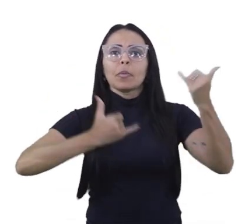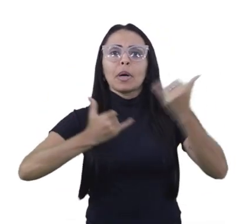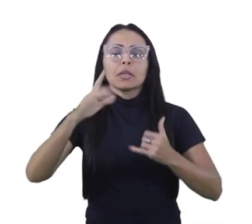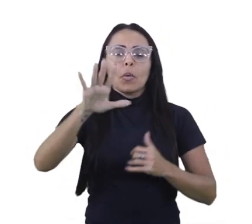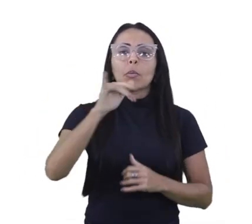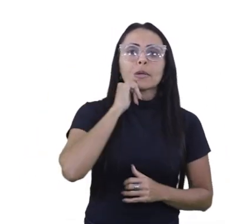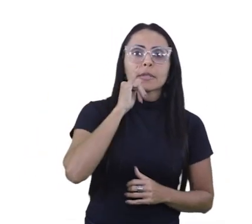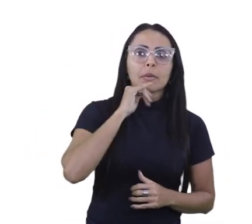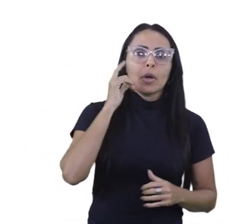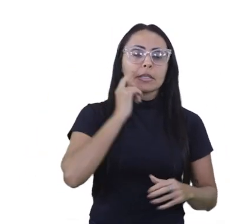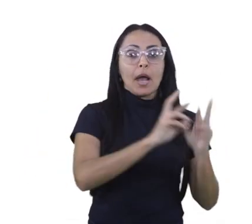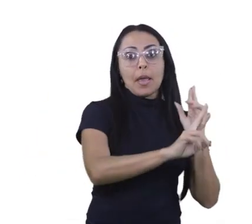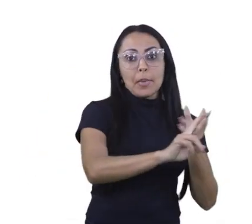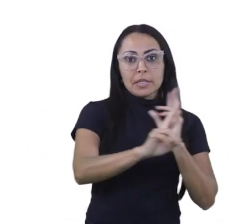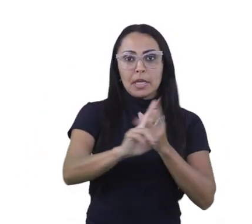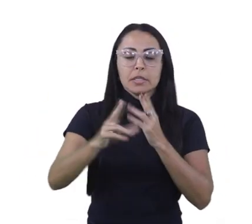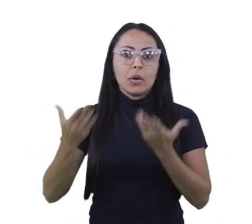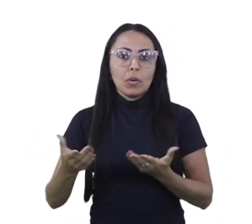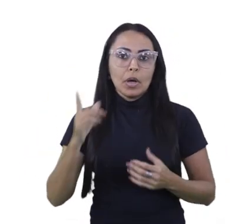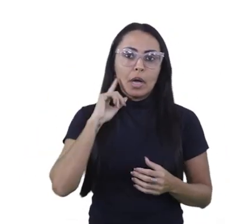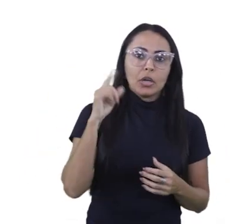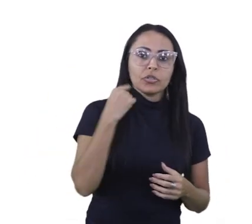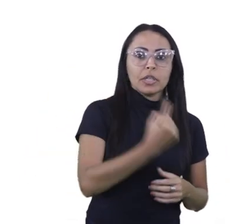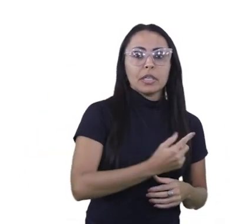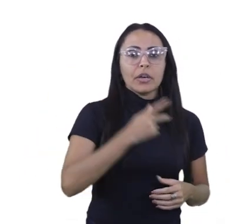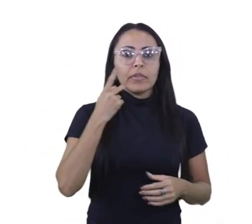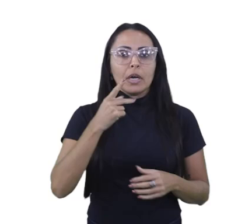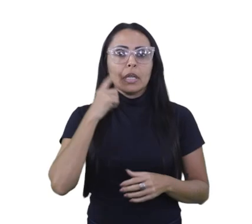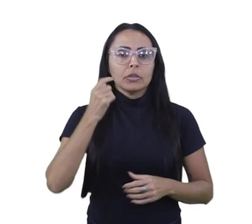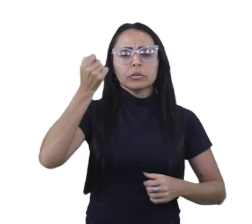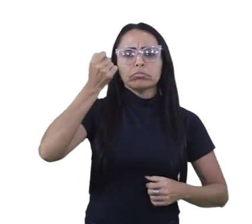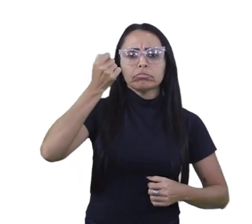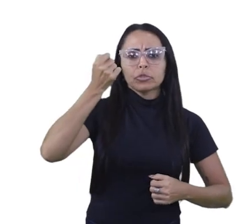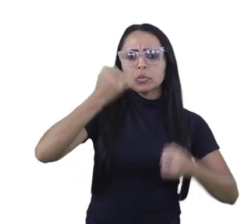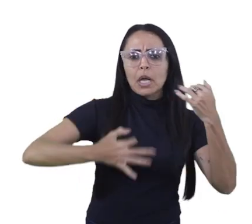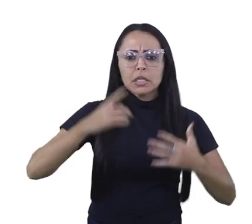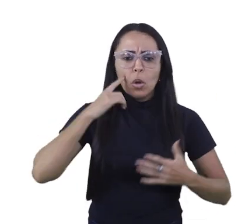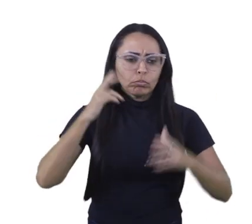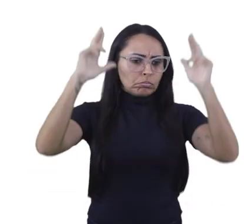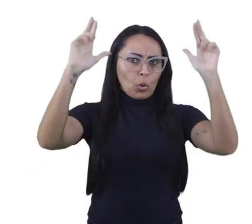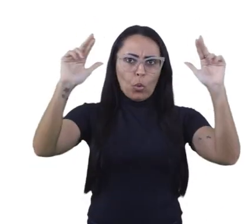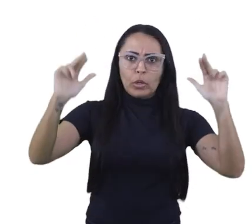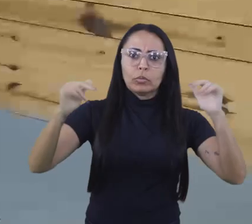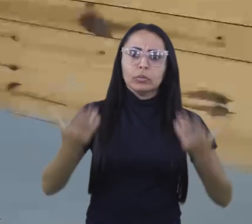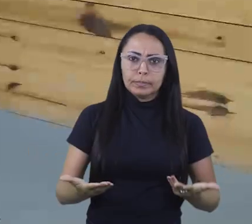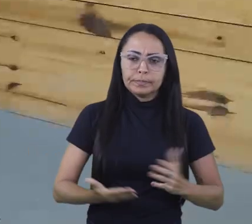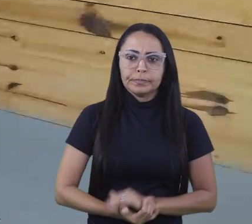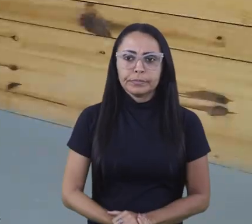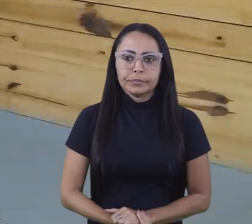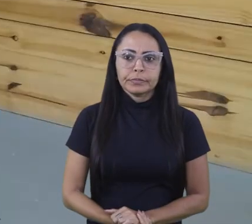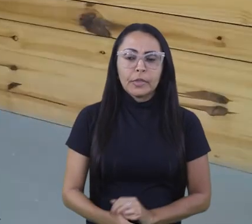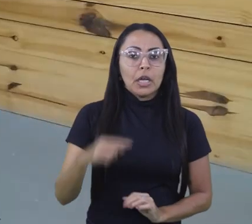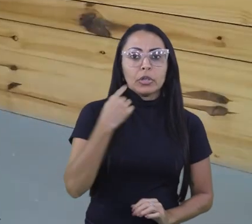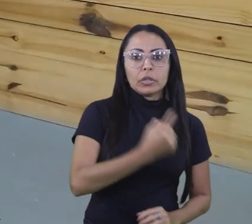está falando de representação temática, a gente está falando de descrição de conteúdo, de análise de conteúdo, né? A gente